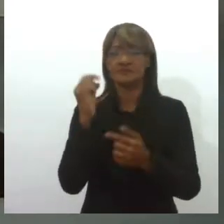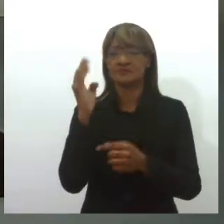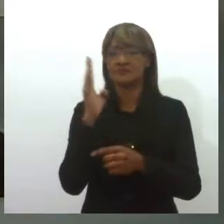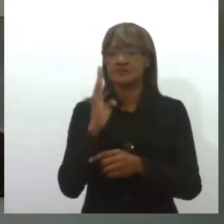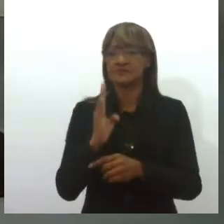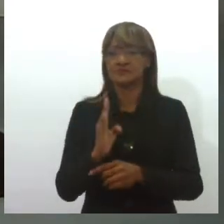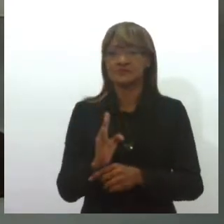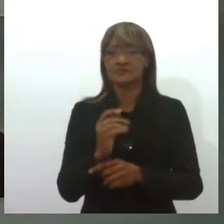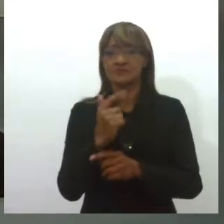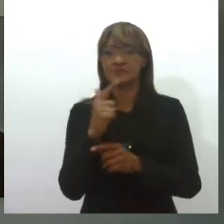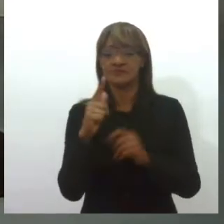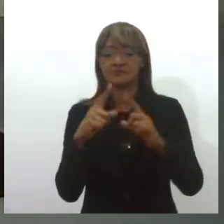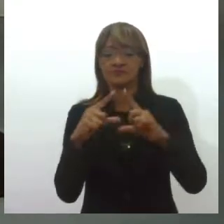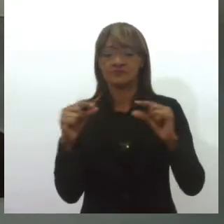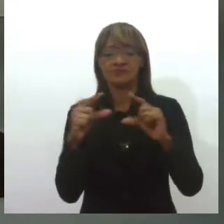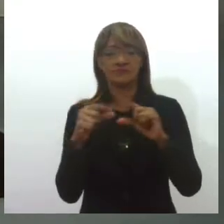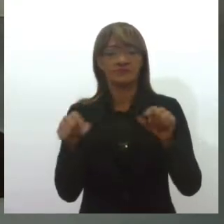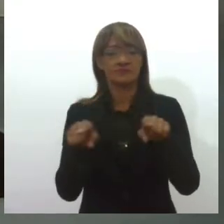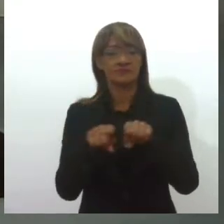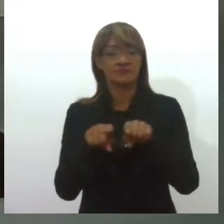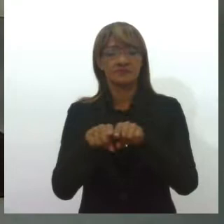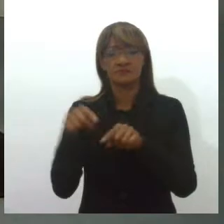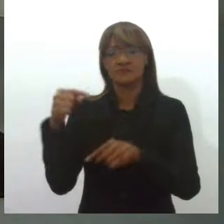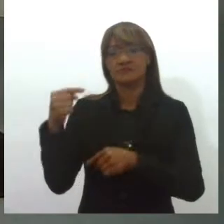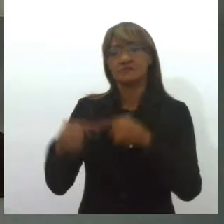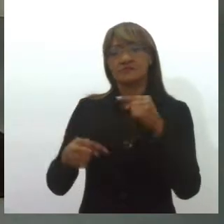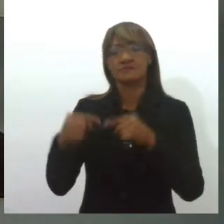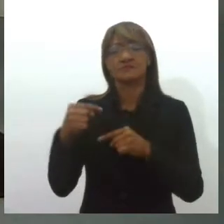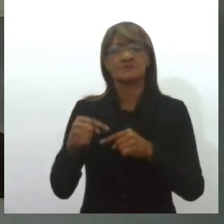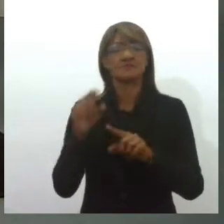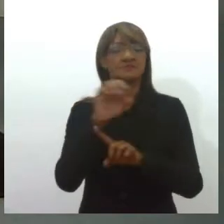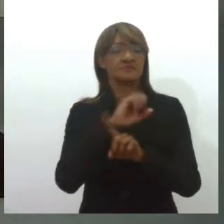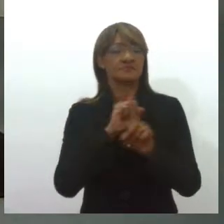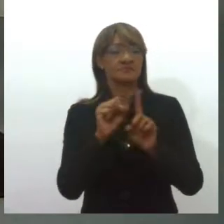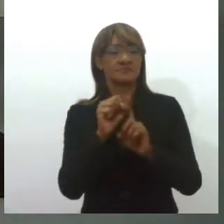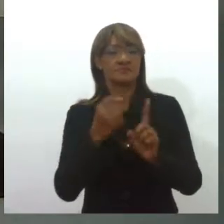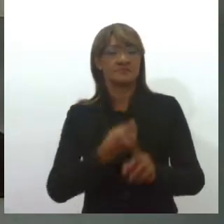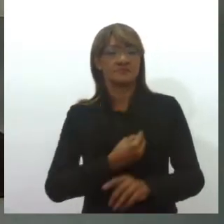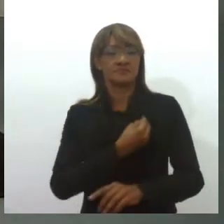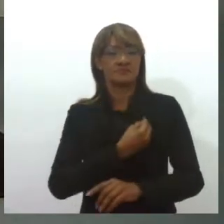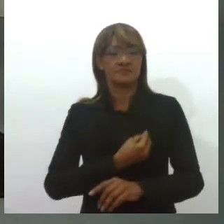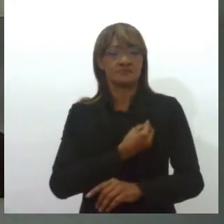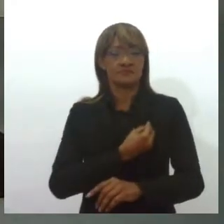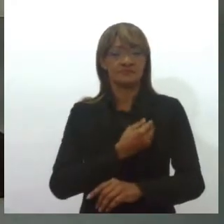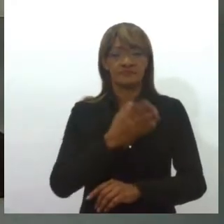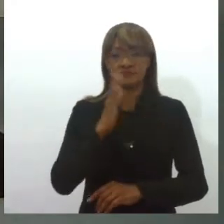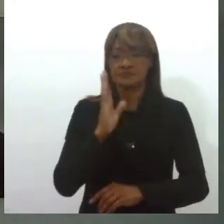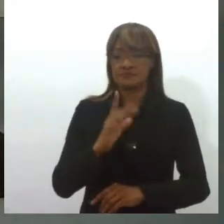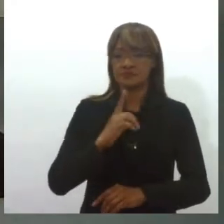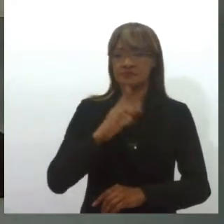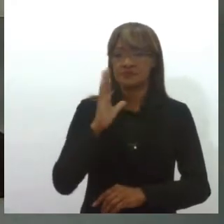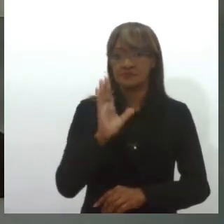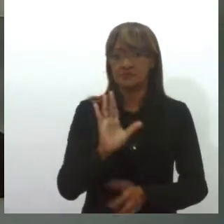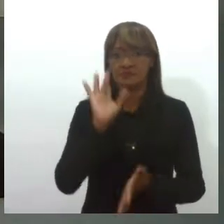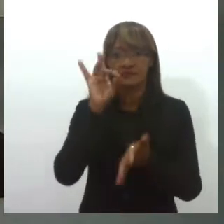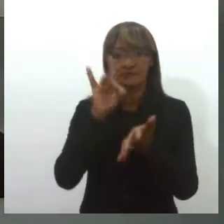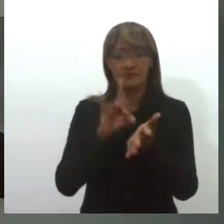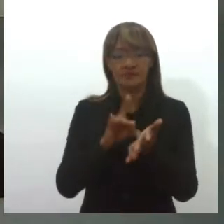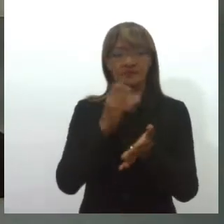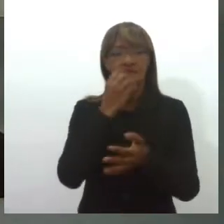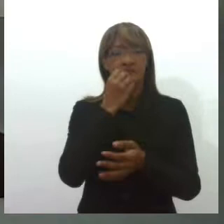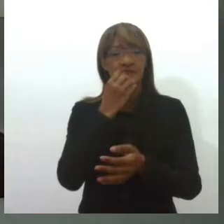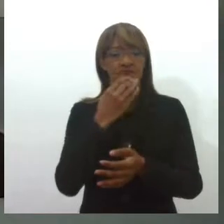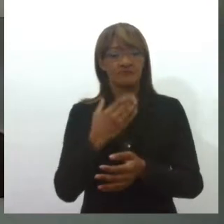de Brasília. O debate sobre as demandas para a sociedade para formatar políticas públicas eficientes passa